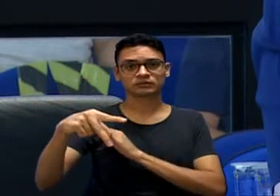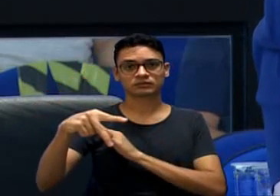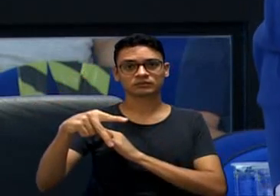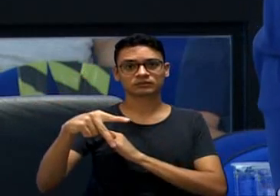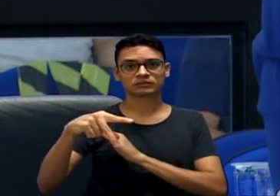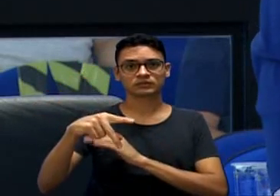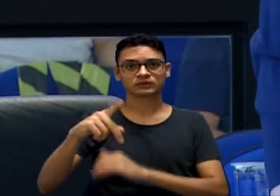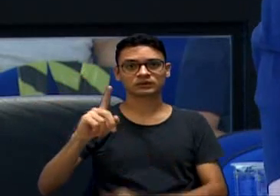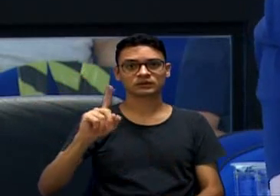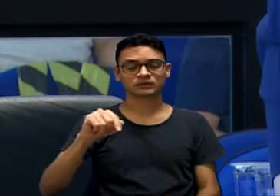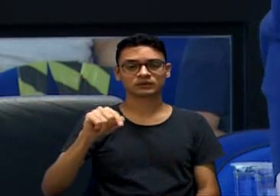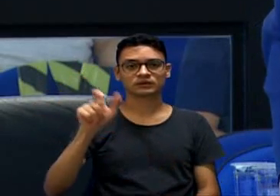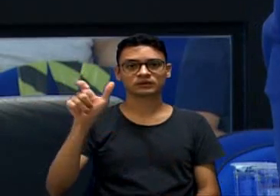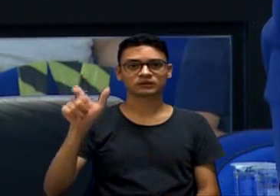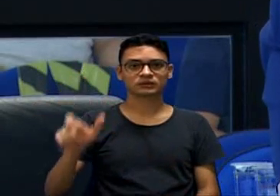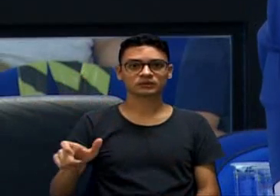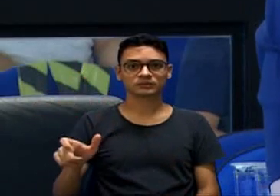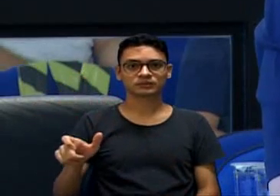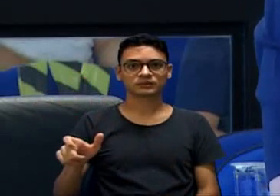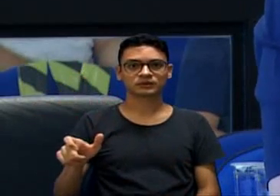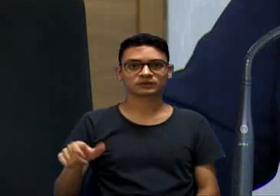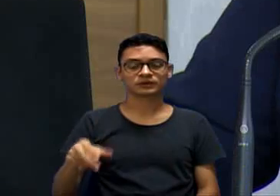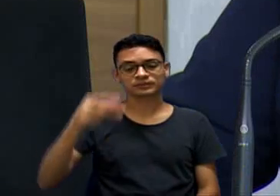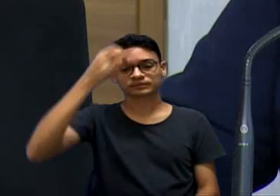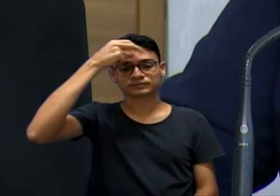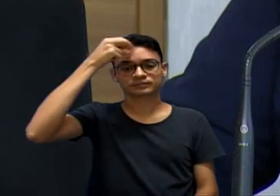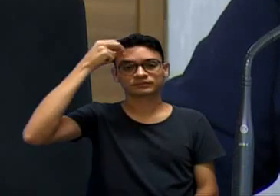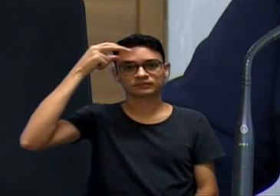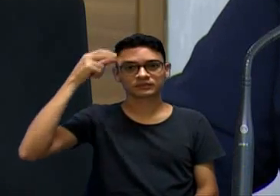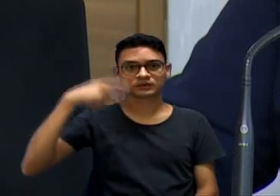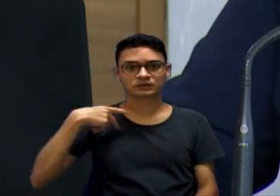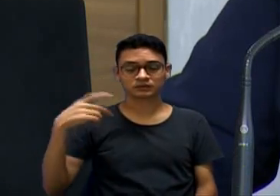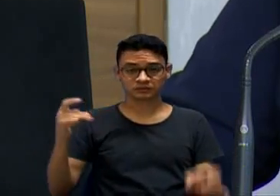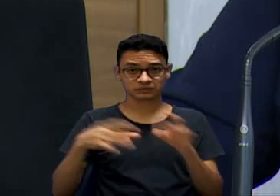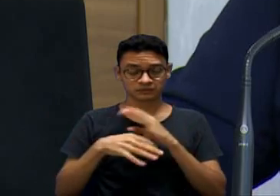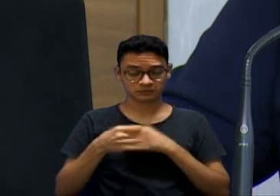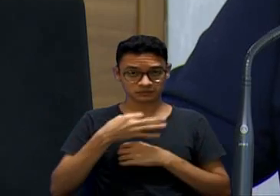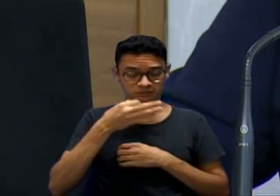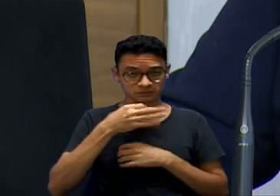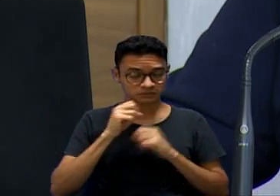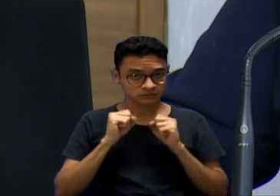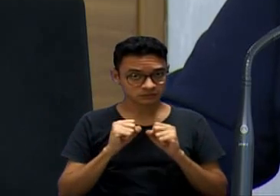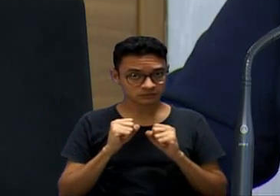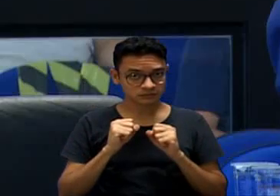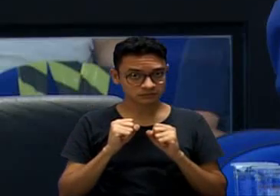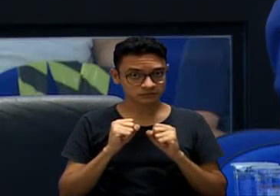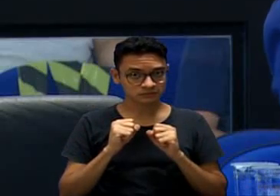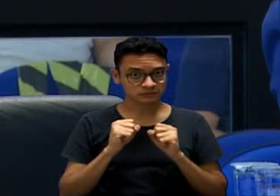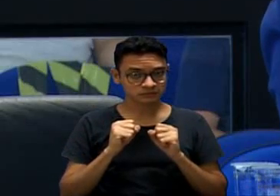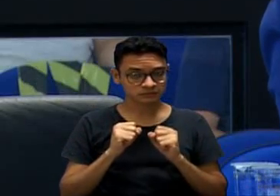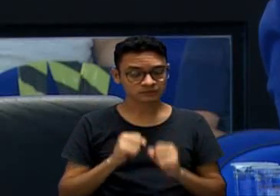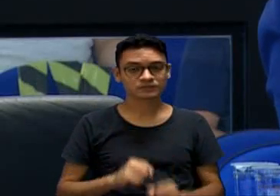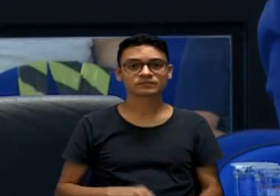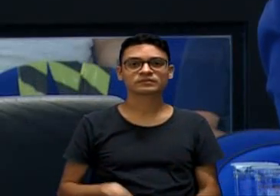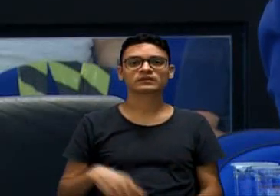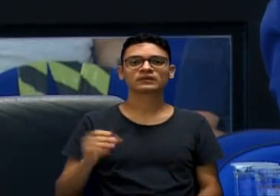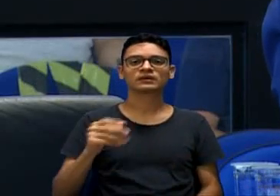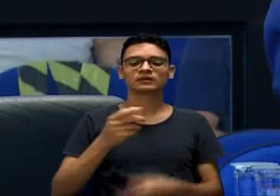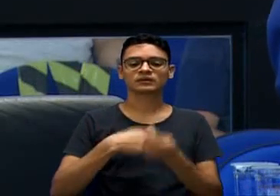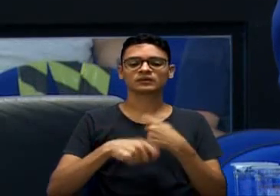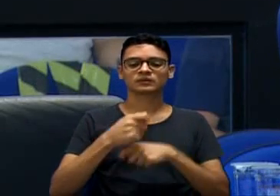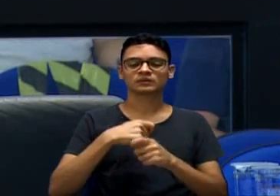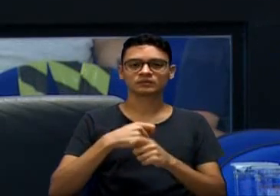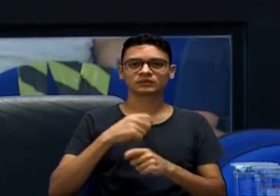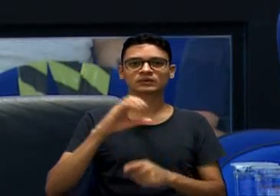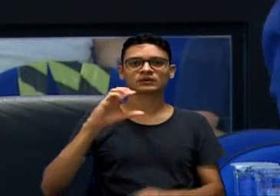Prefeito Crespo, eu cito... É prefeito... da prefeitura, né? Posso terminar, prefeito? Pode, tranquilo. Obrigada. São as contas do